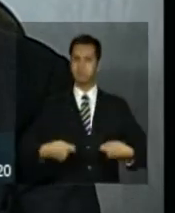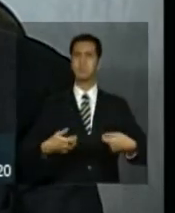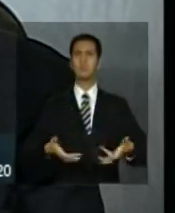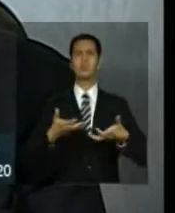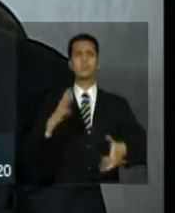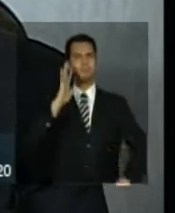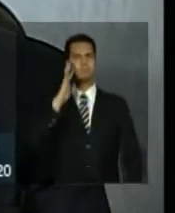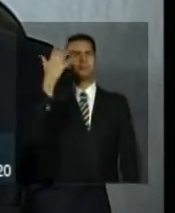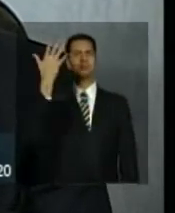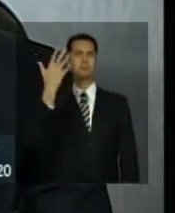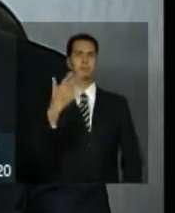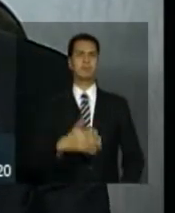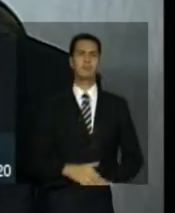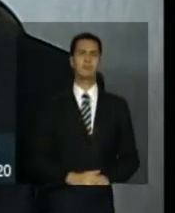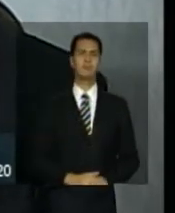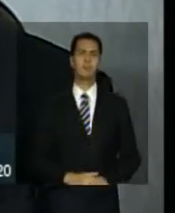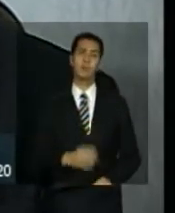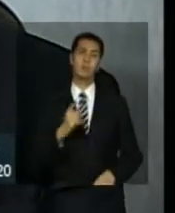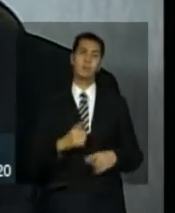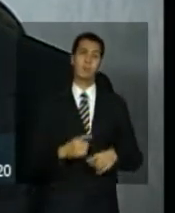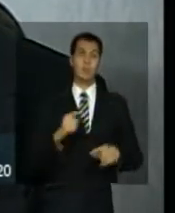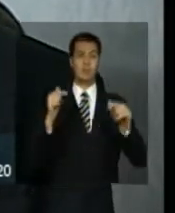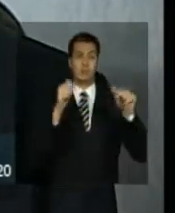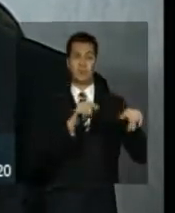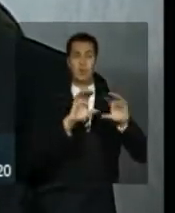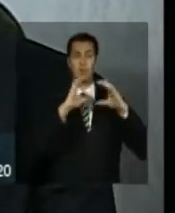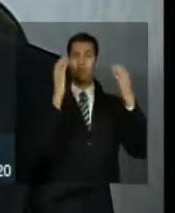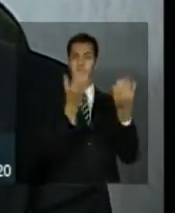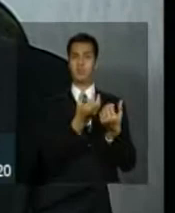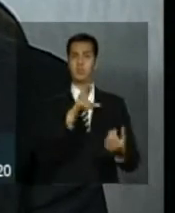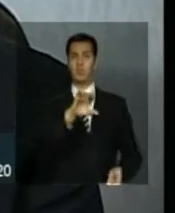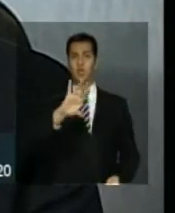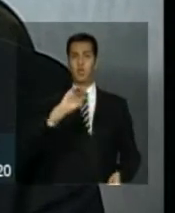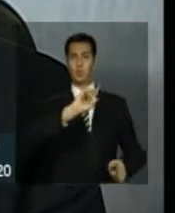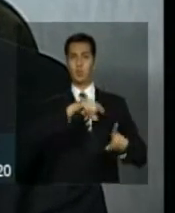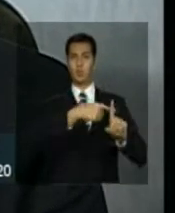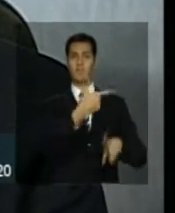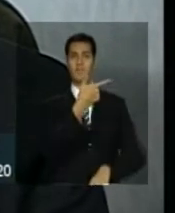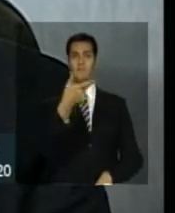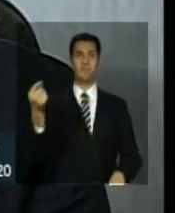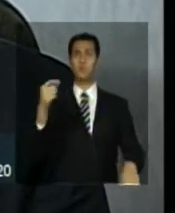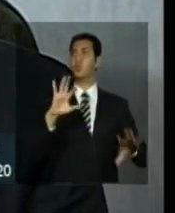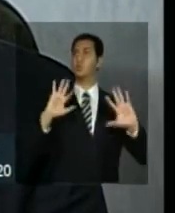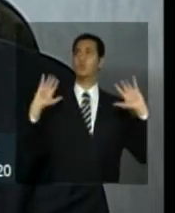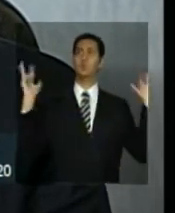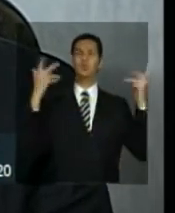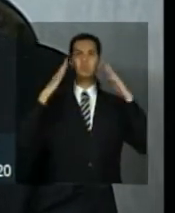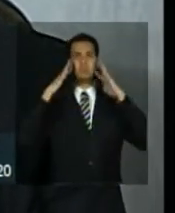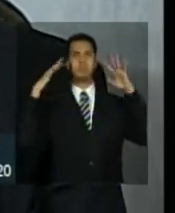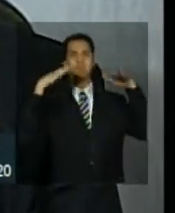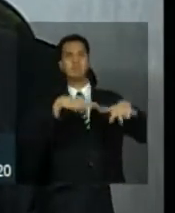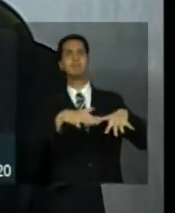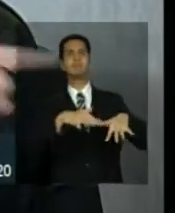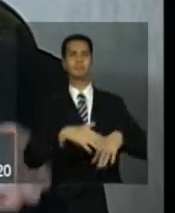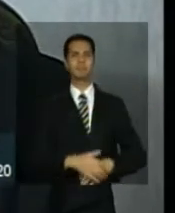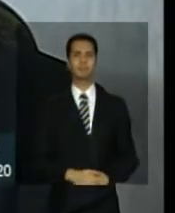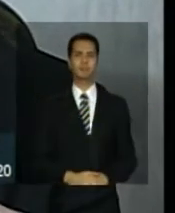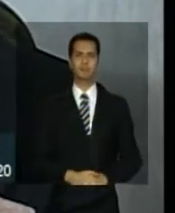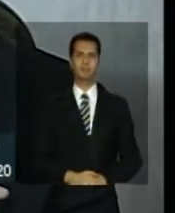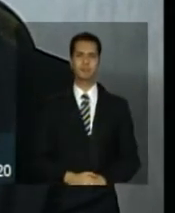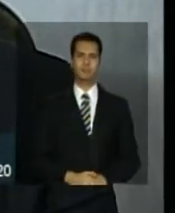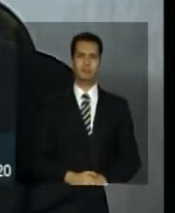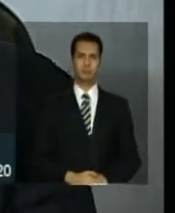a sociedade que num rio mais 20 isso solta aos olhos de todos se olhado por